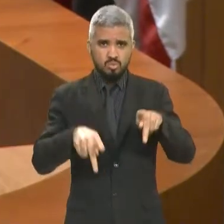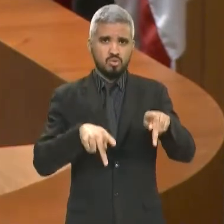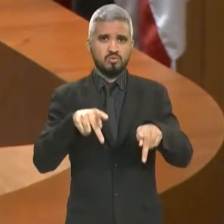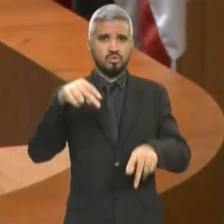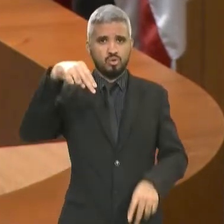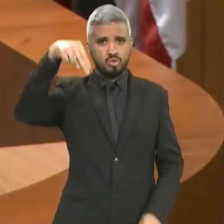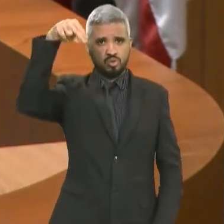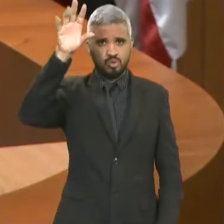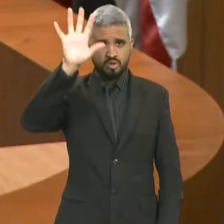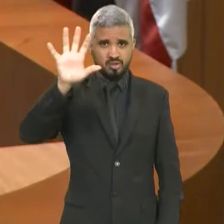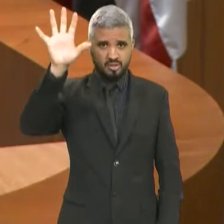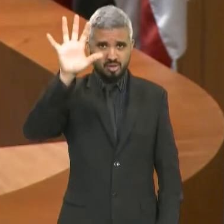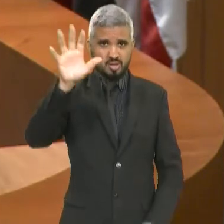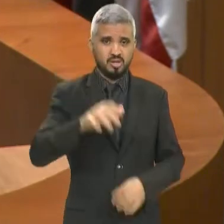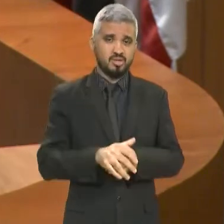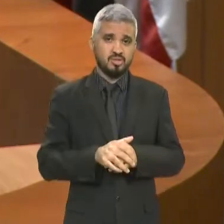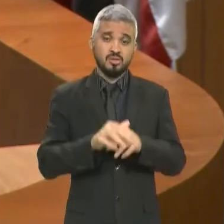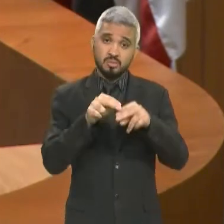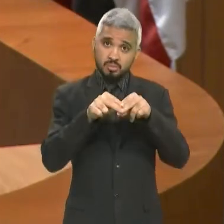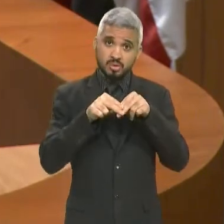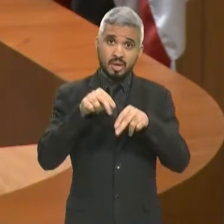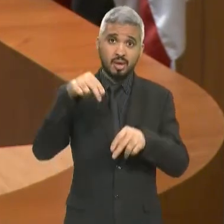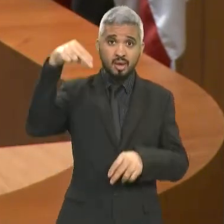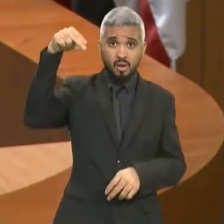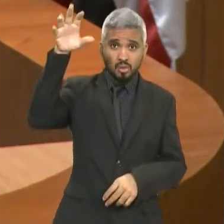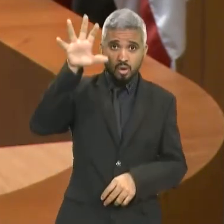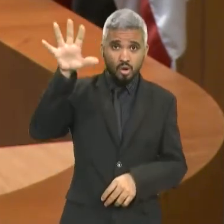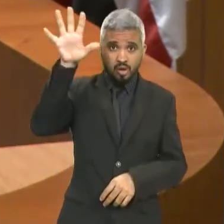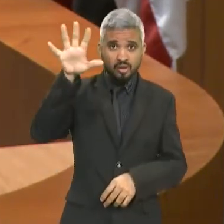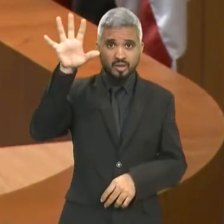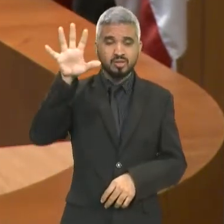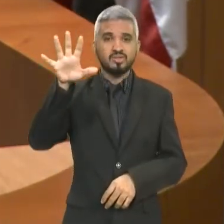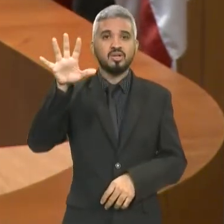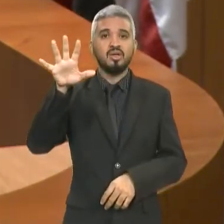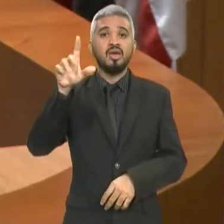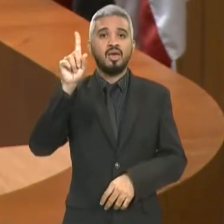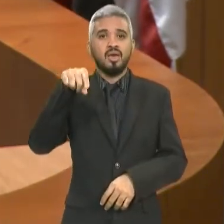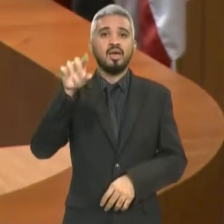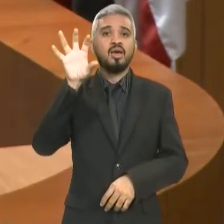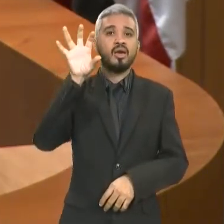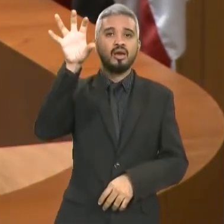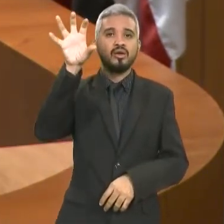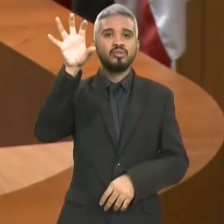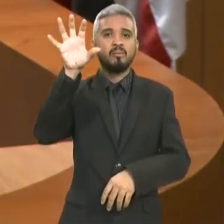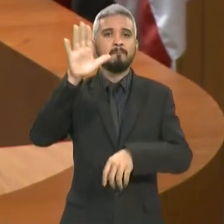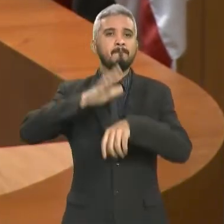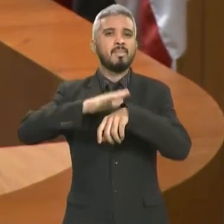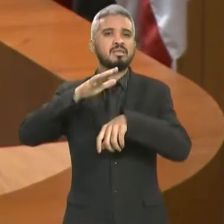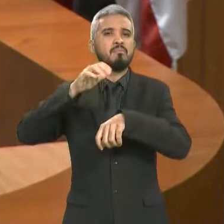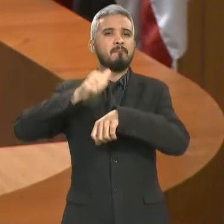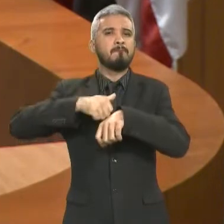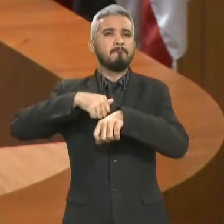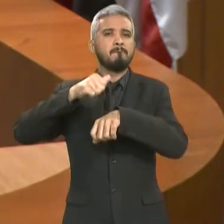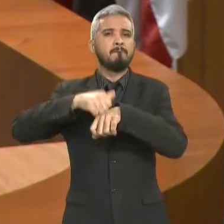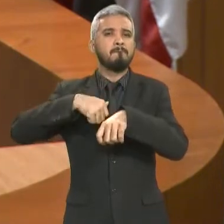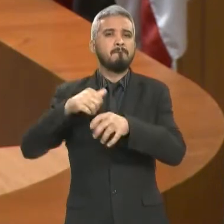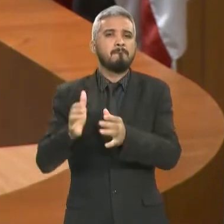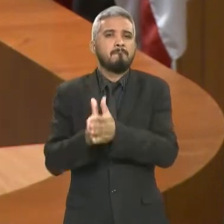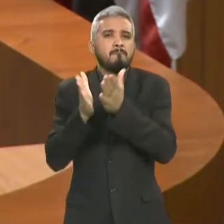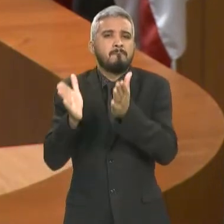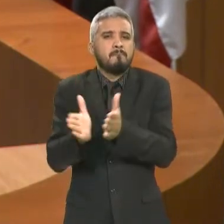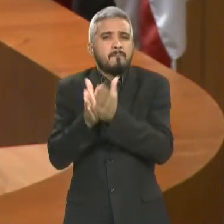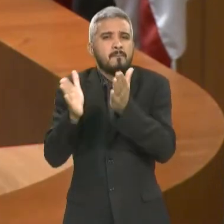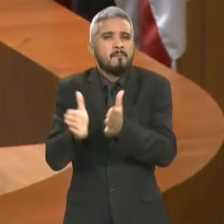do Nordeste brasileiro, a região mais pobre do Brasil, foi que garantiu que o presidente